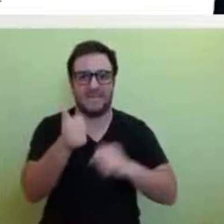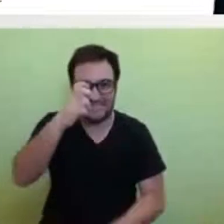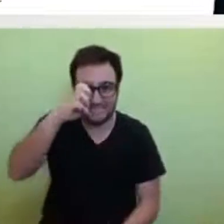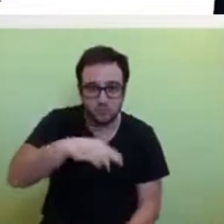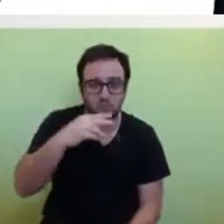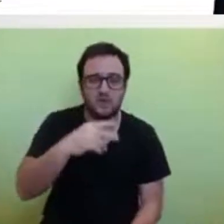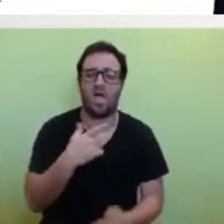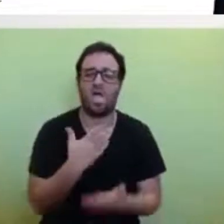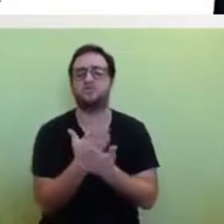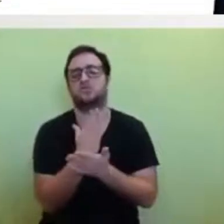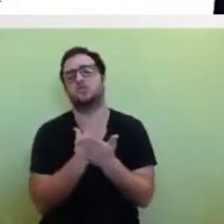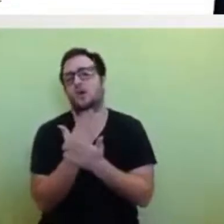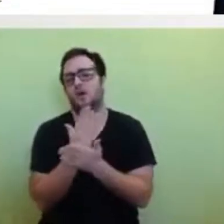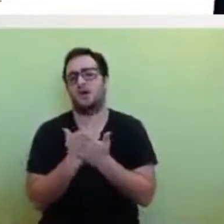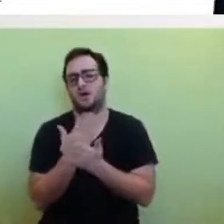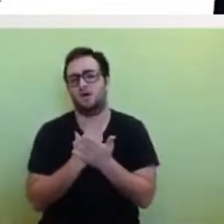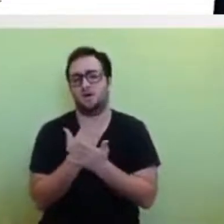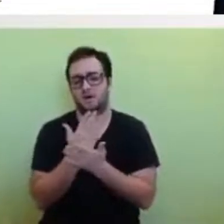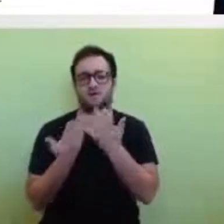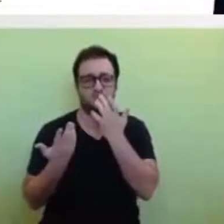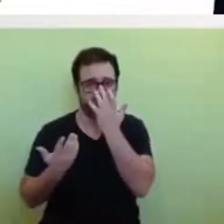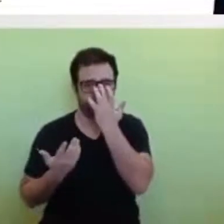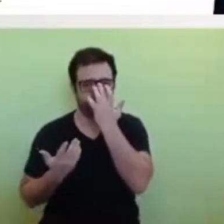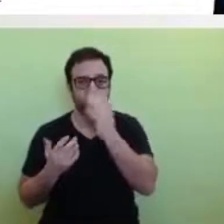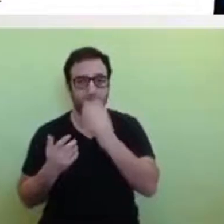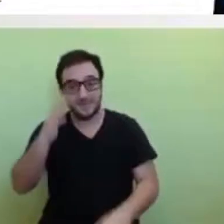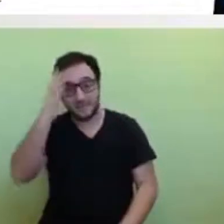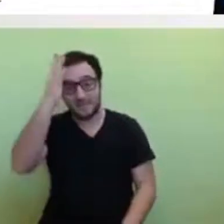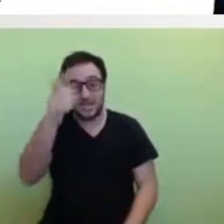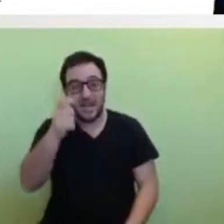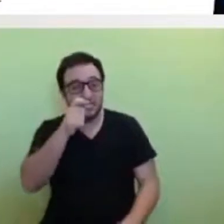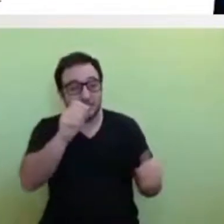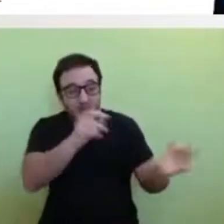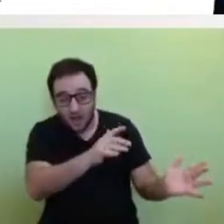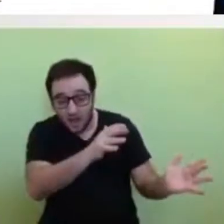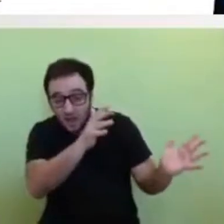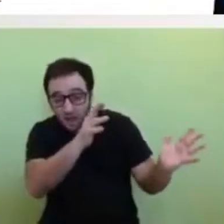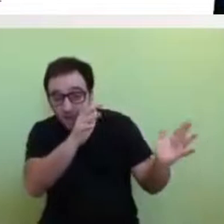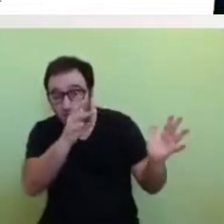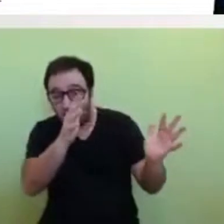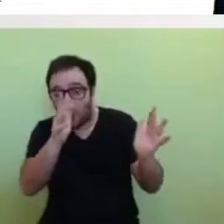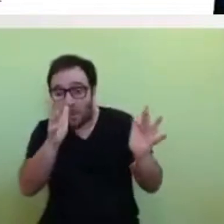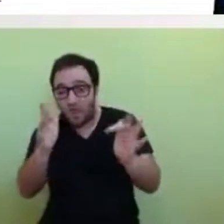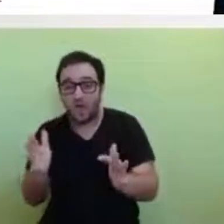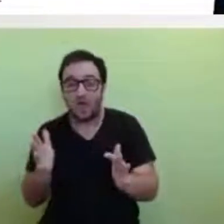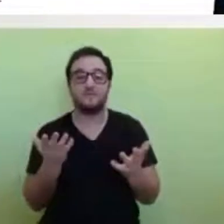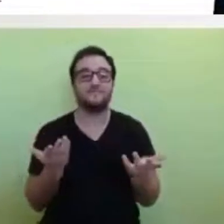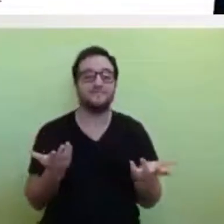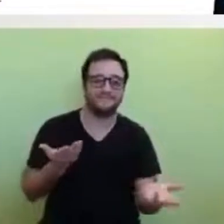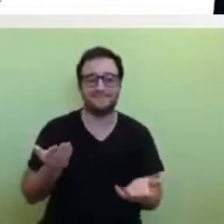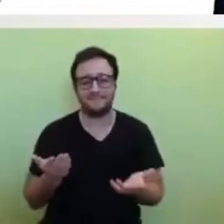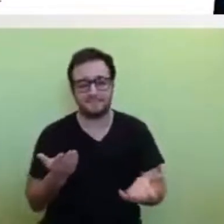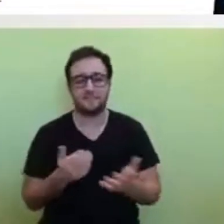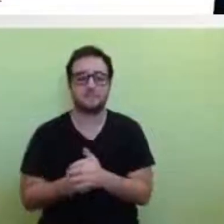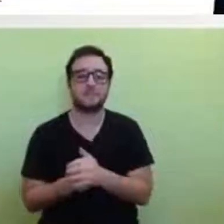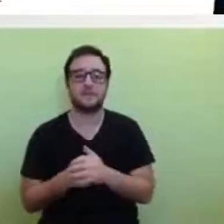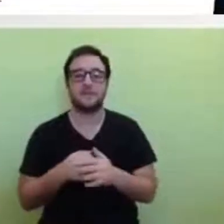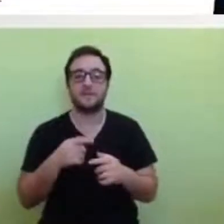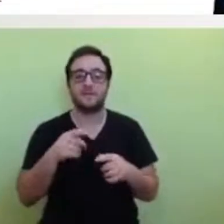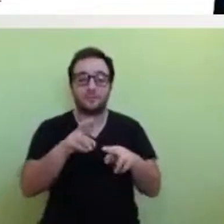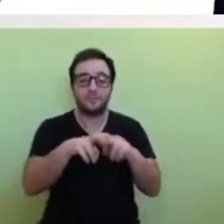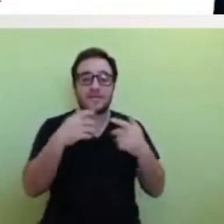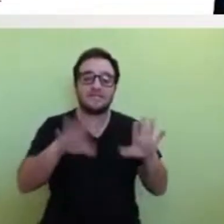assistir integralmente aquela produção, alguns eles preferem colocar em